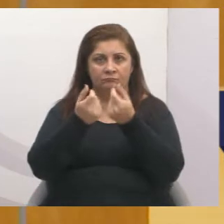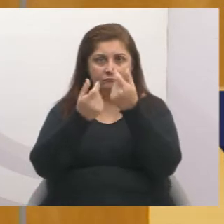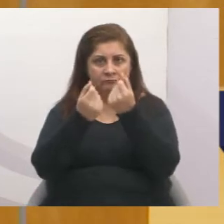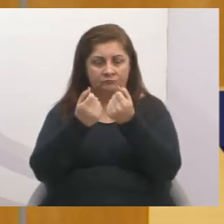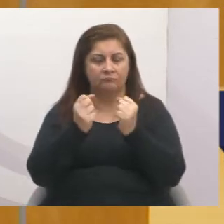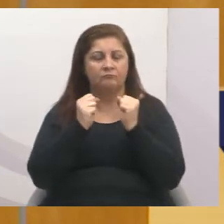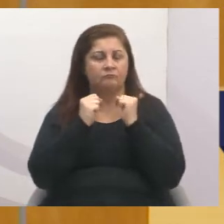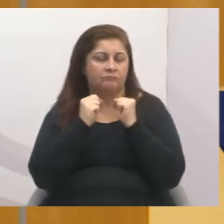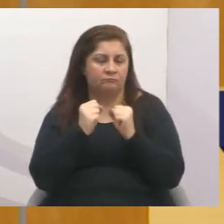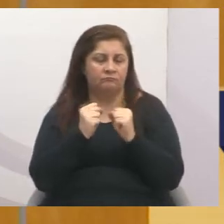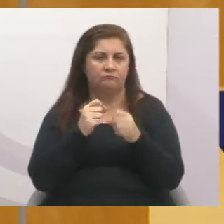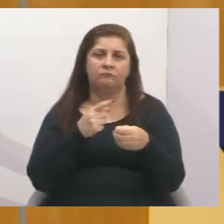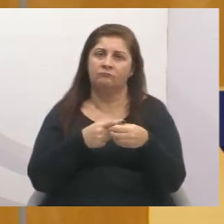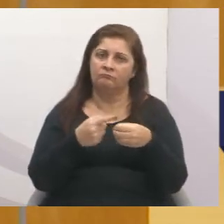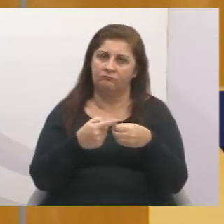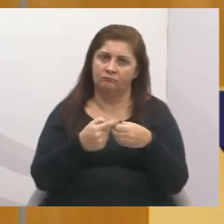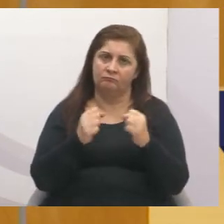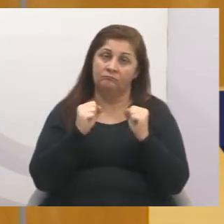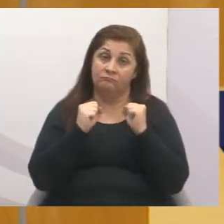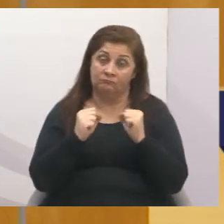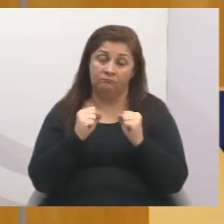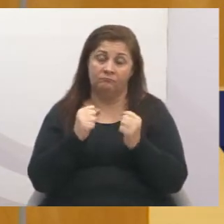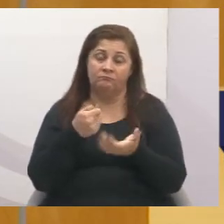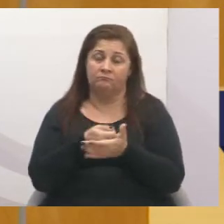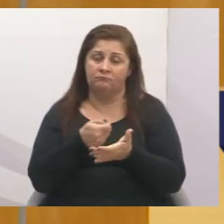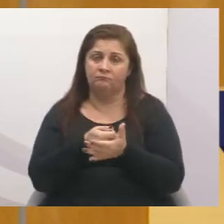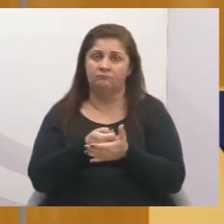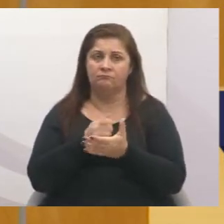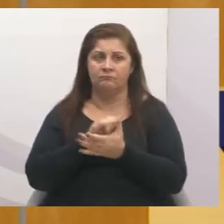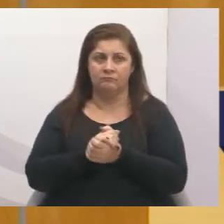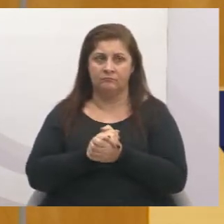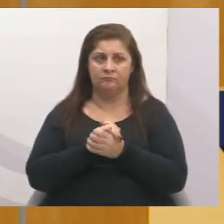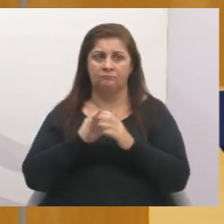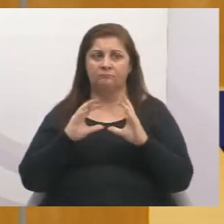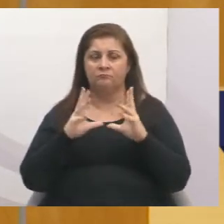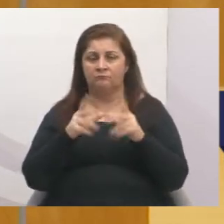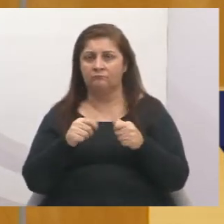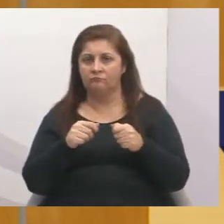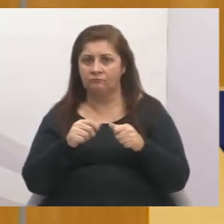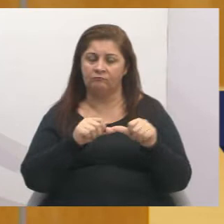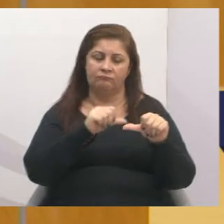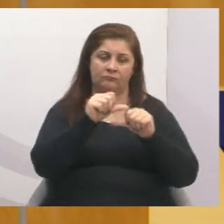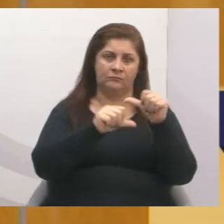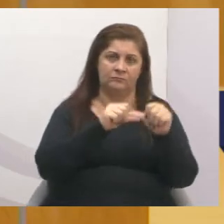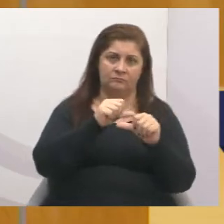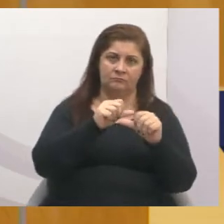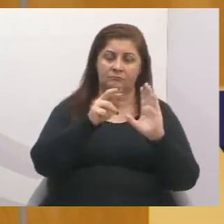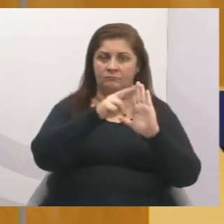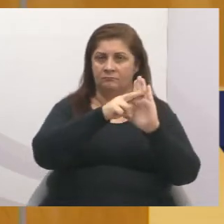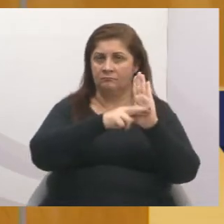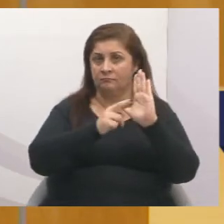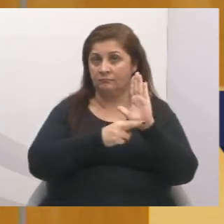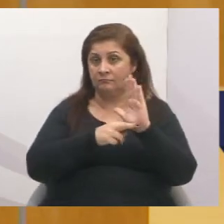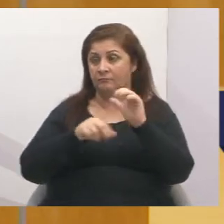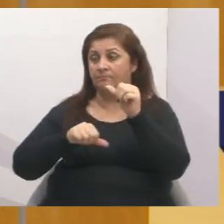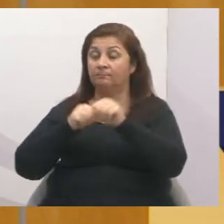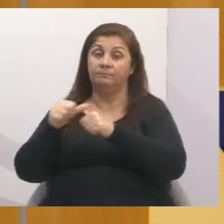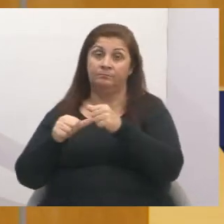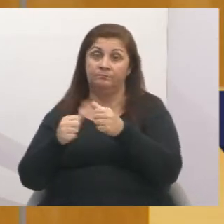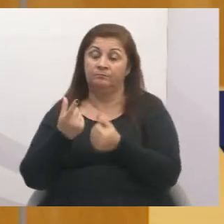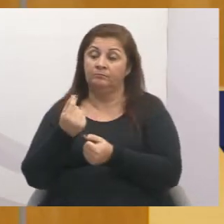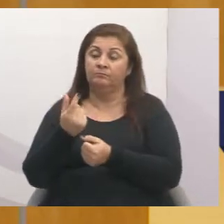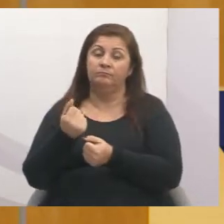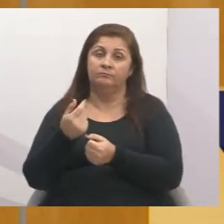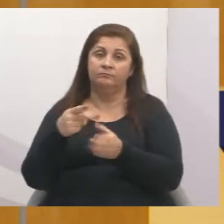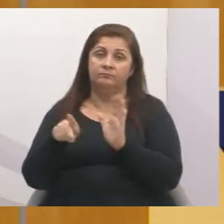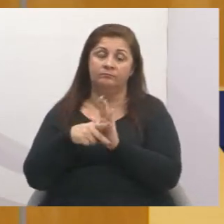município suporte, porque todas essas atenuações nas regras implicam em aumento da alíquota do município,